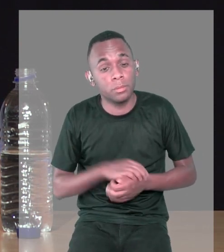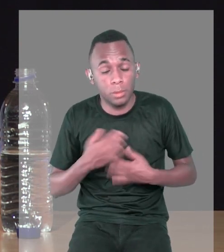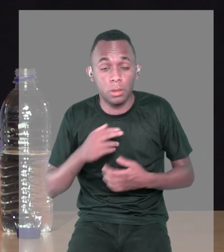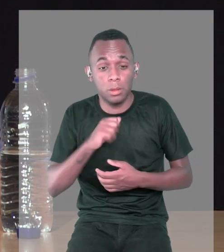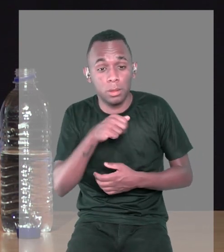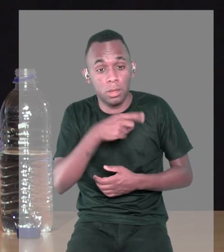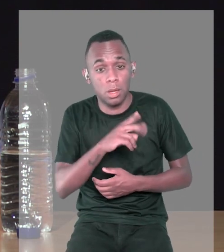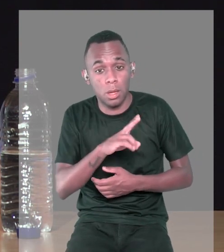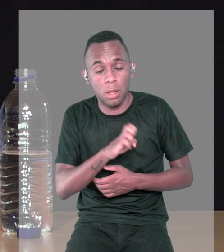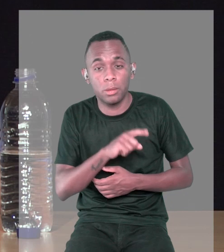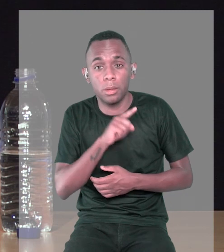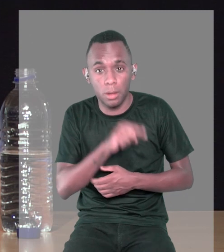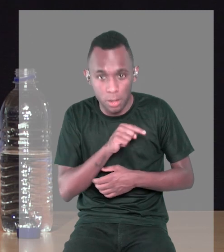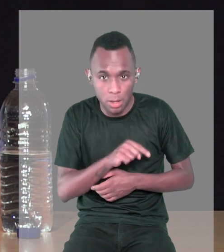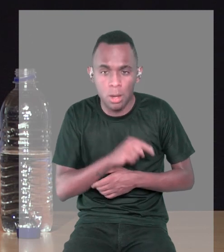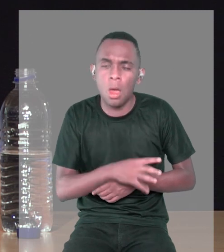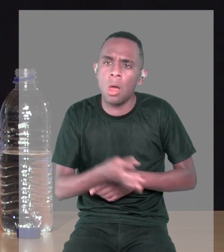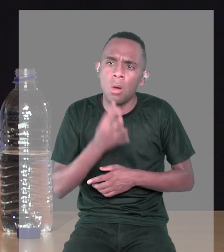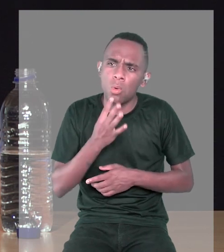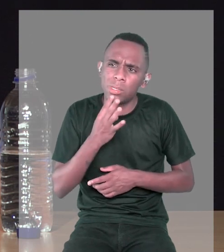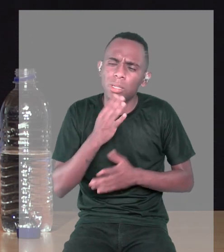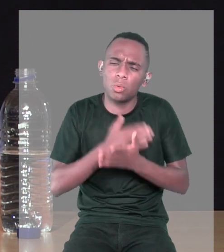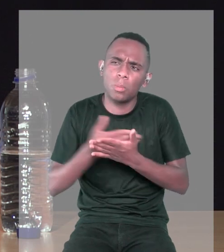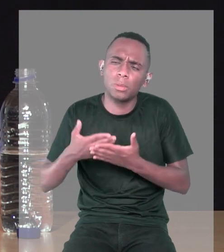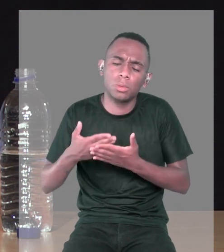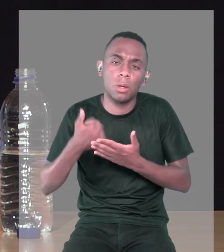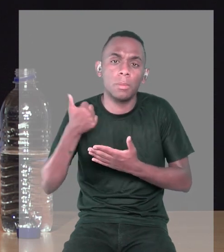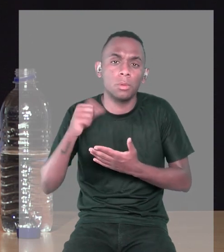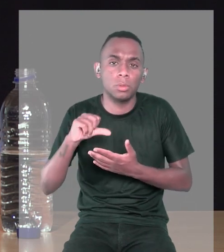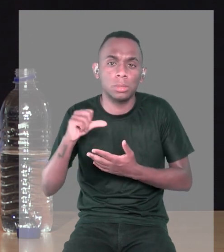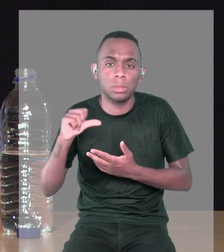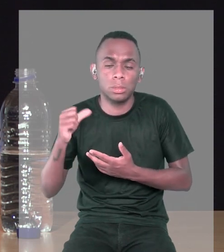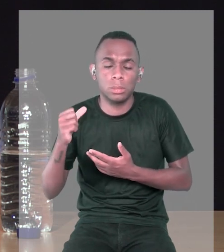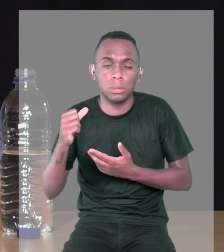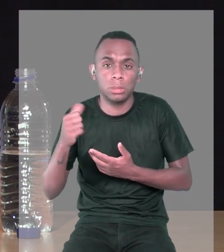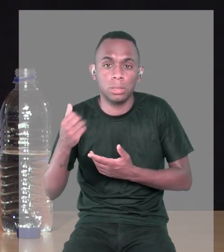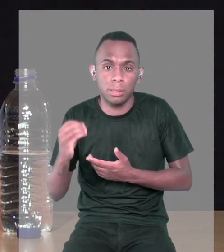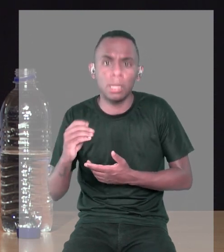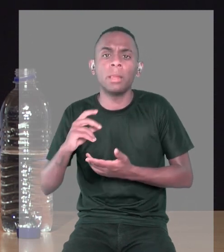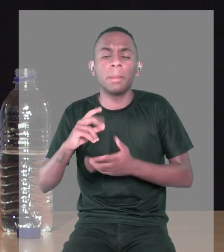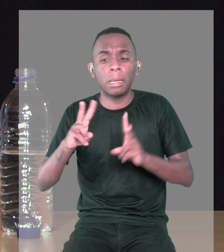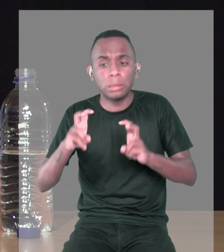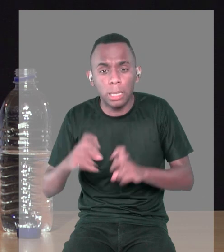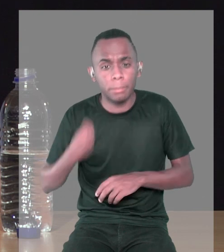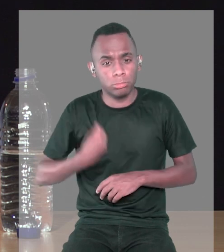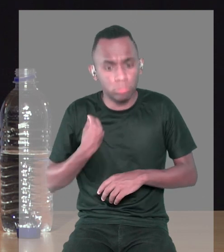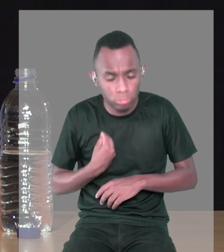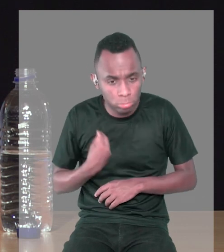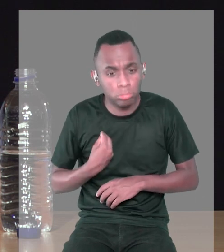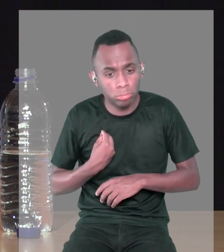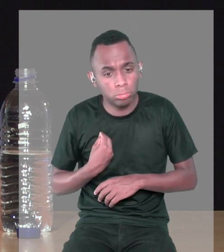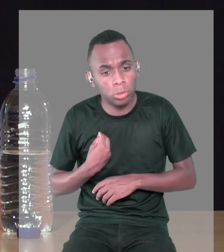André Gross foi um escritor e filósofo judeu-austríaco conhecido desde a década de 60 por seu envolvimento com o